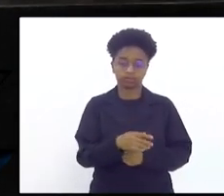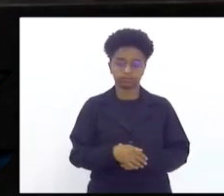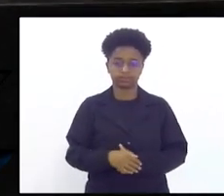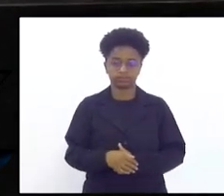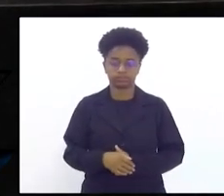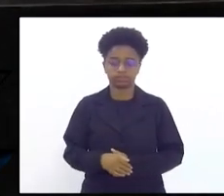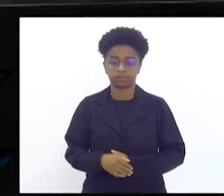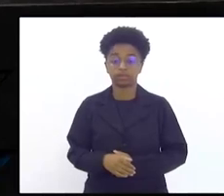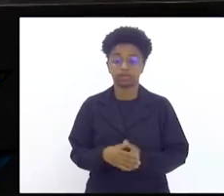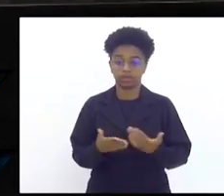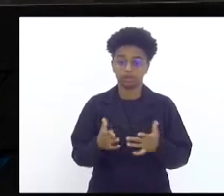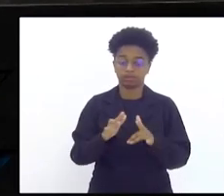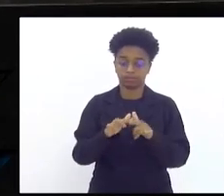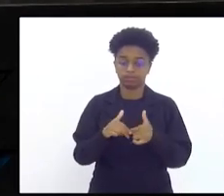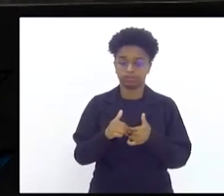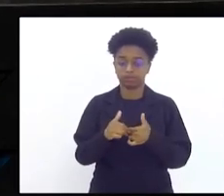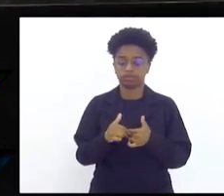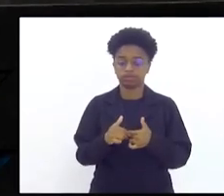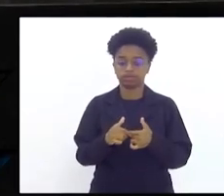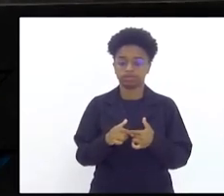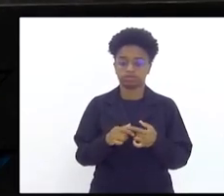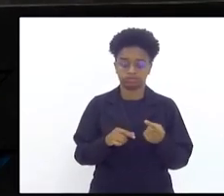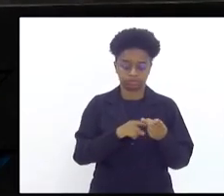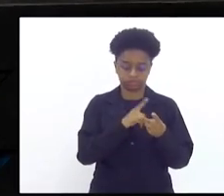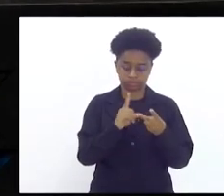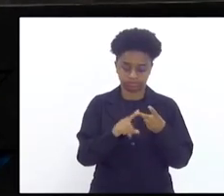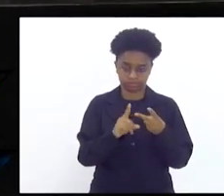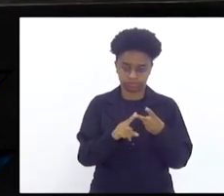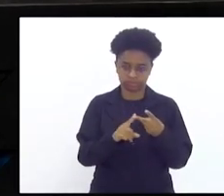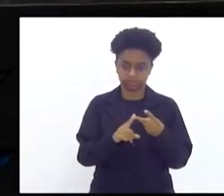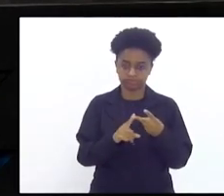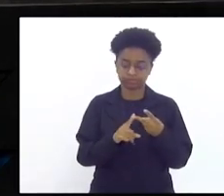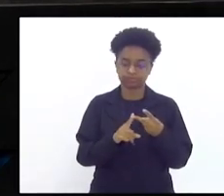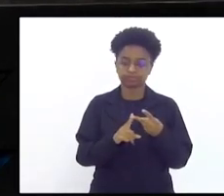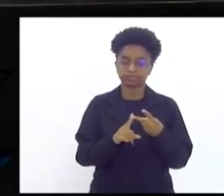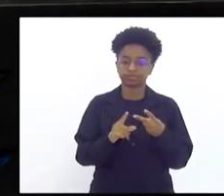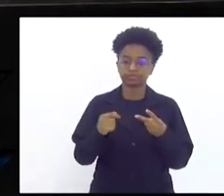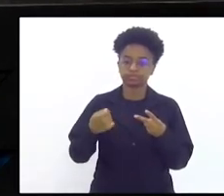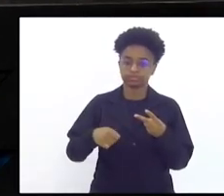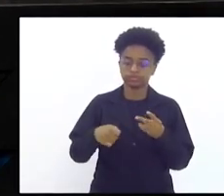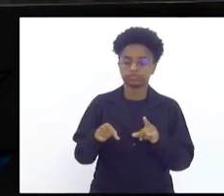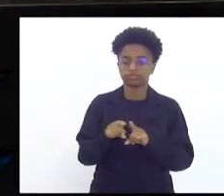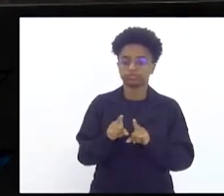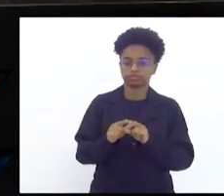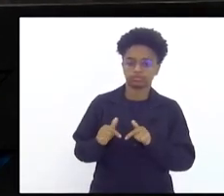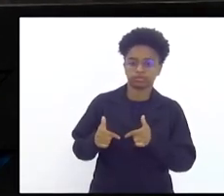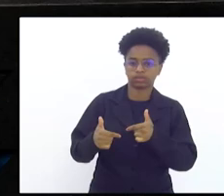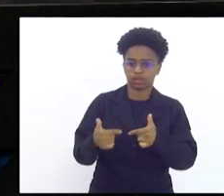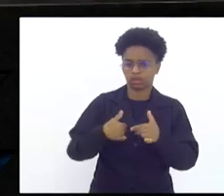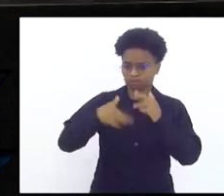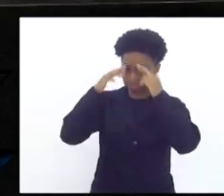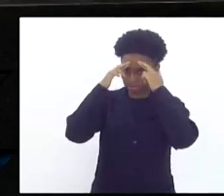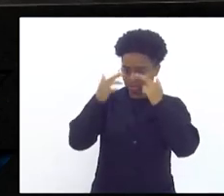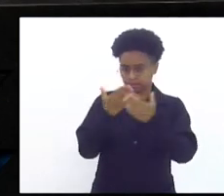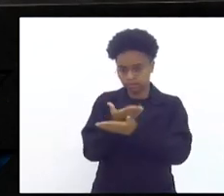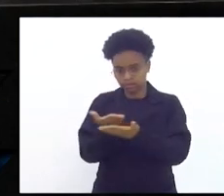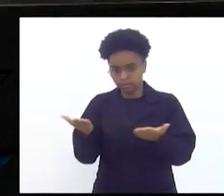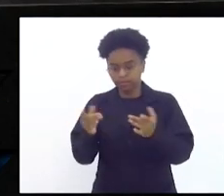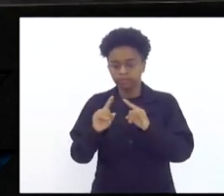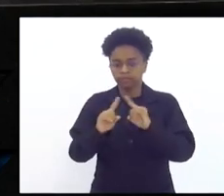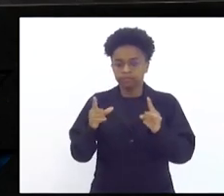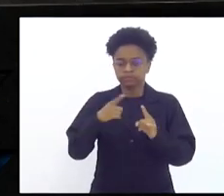ele será um polo Nós também teremos que enfrentar e aí tem todo o meu respeito a vossa excelência mas